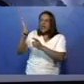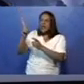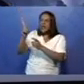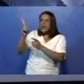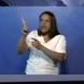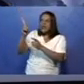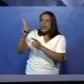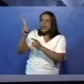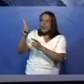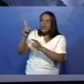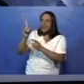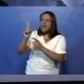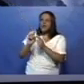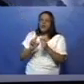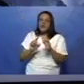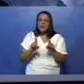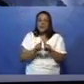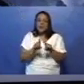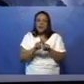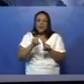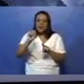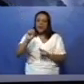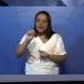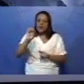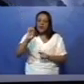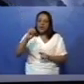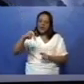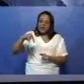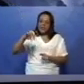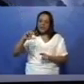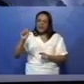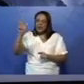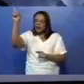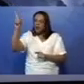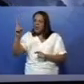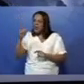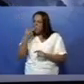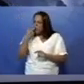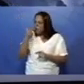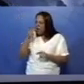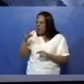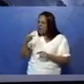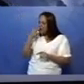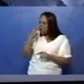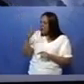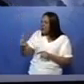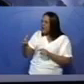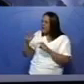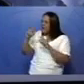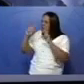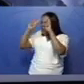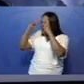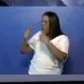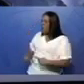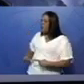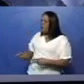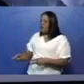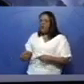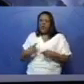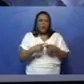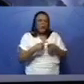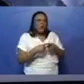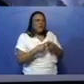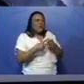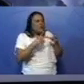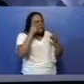semideuses. E é interessante que os personagens como os deuses, eles se comportam como se fossem seres humanos, eles não são perfeitos. A ideia que a gente tem de Deus é